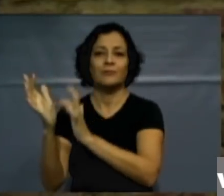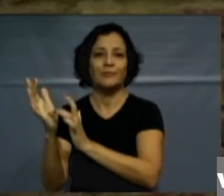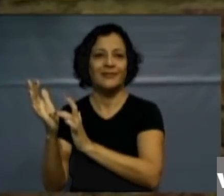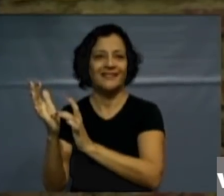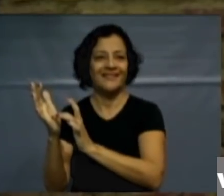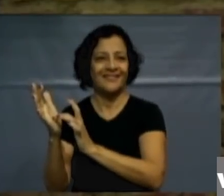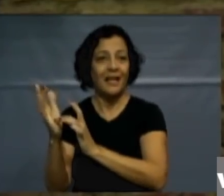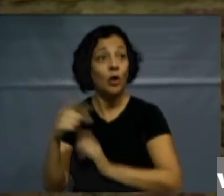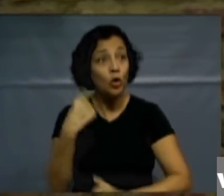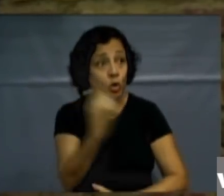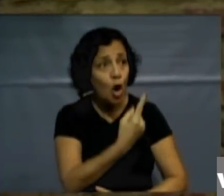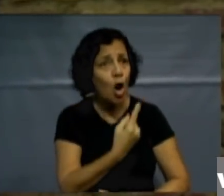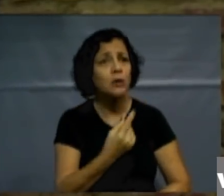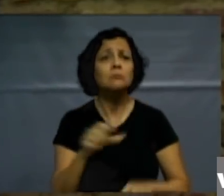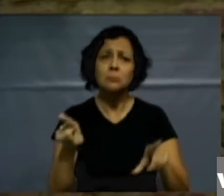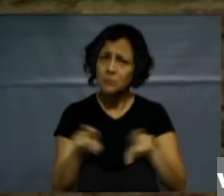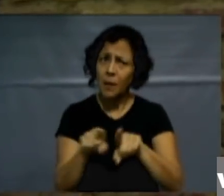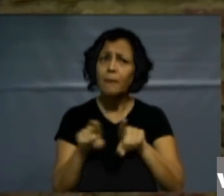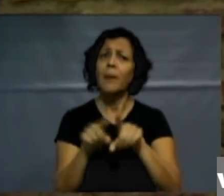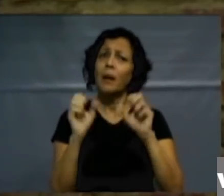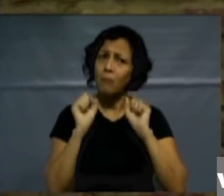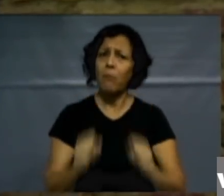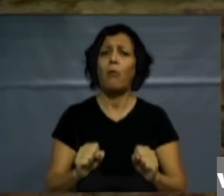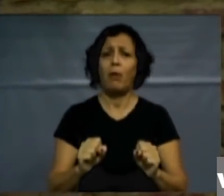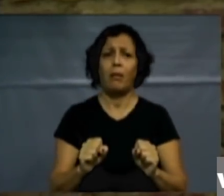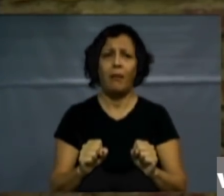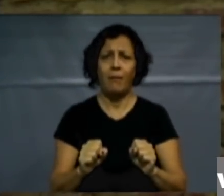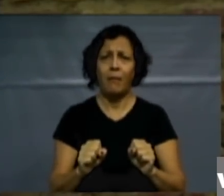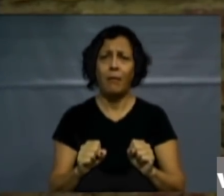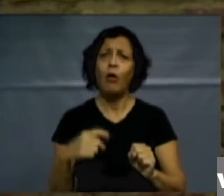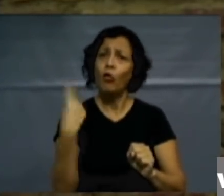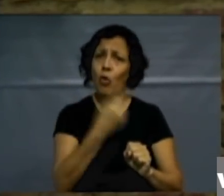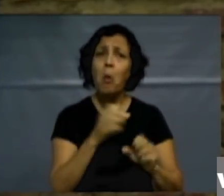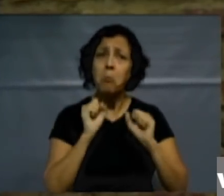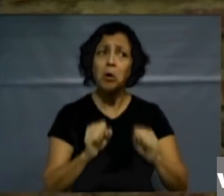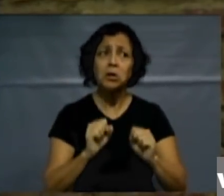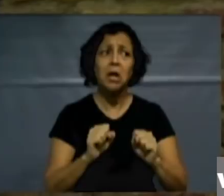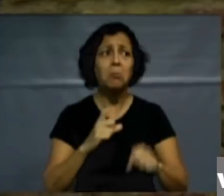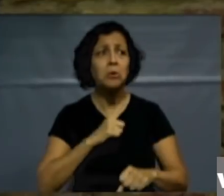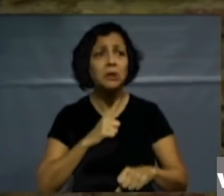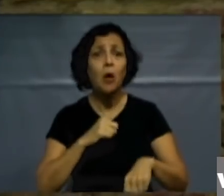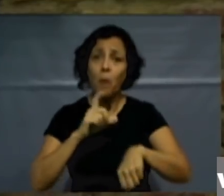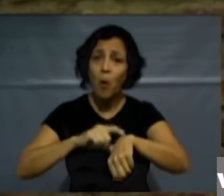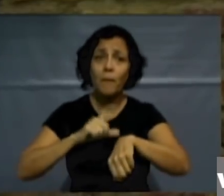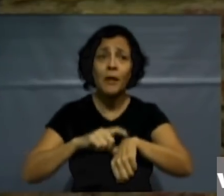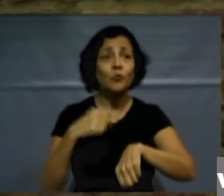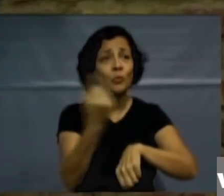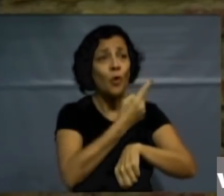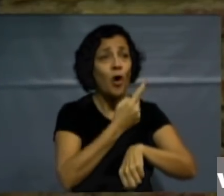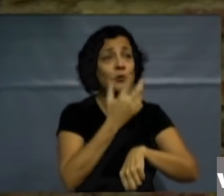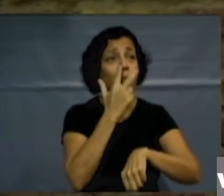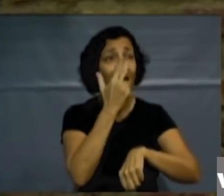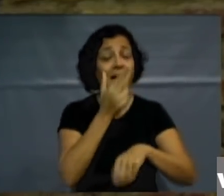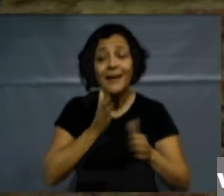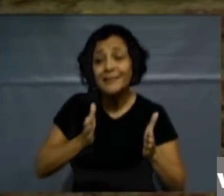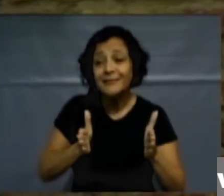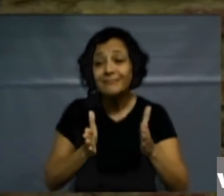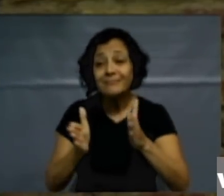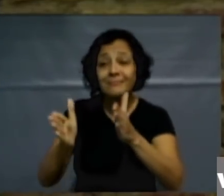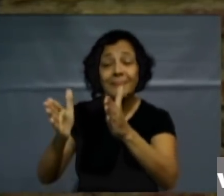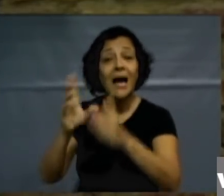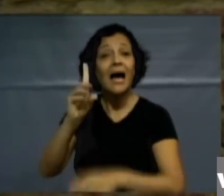Então nós também podemos. Nós podemos ter o nosso momento na estrada de Damasco. De falar,